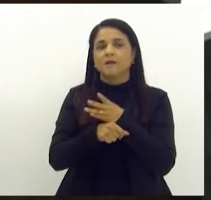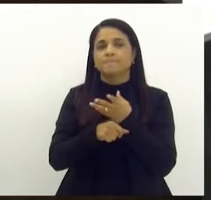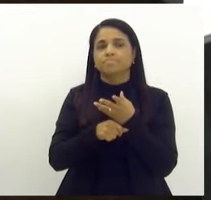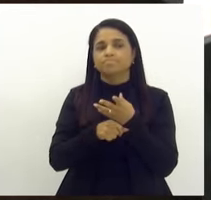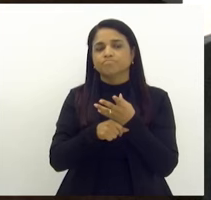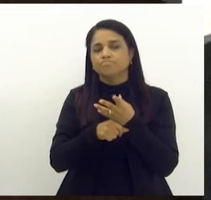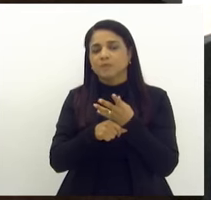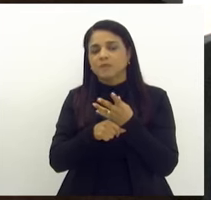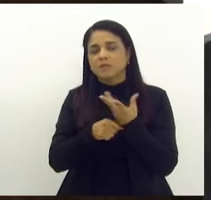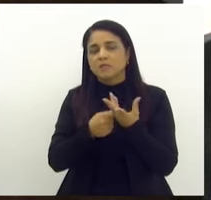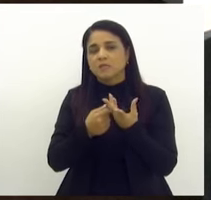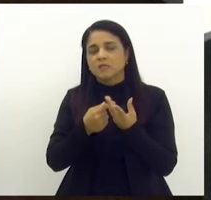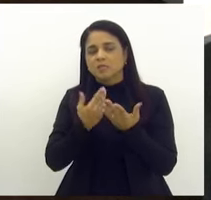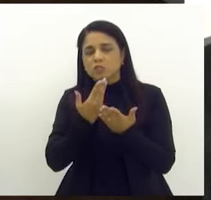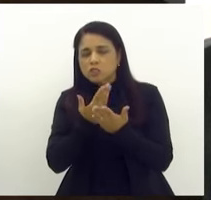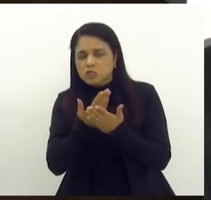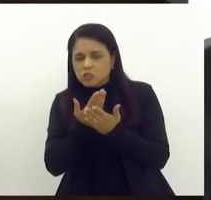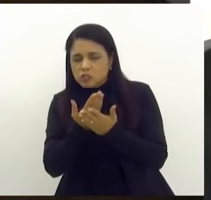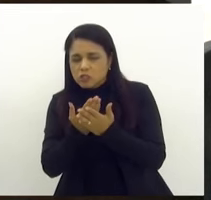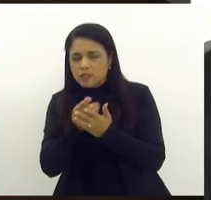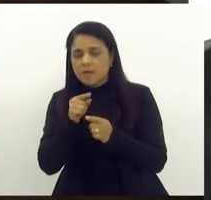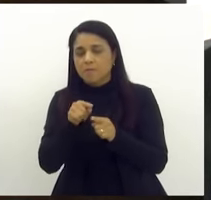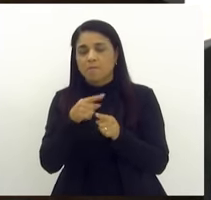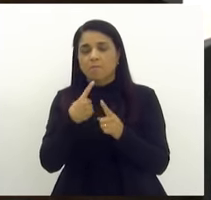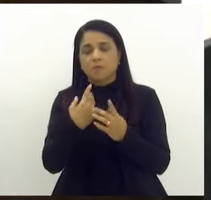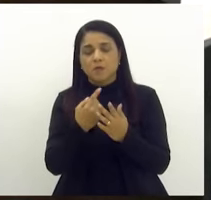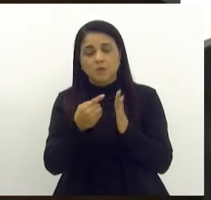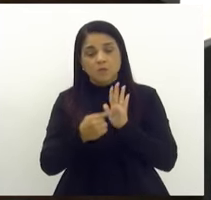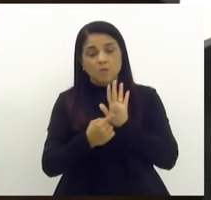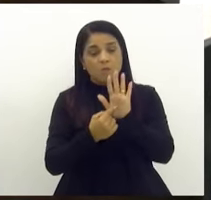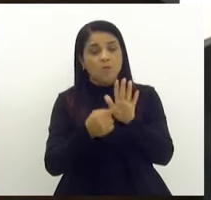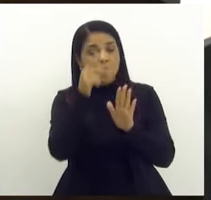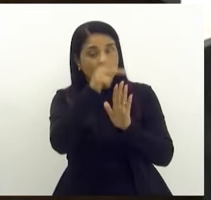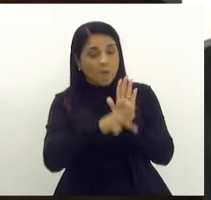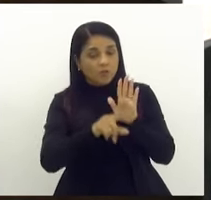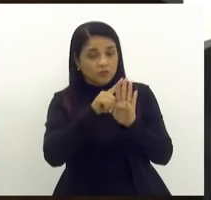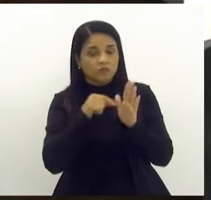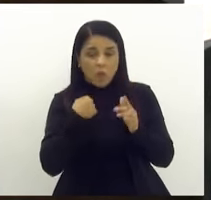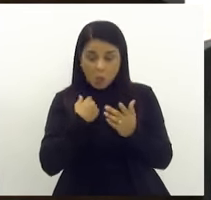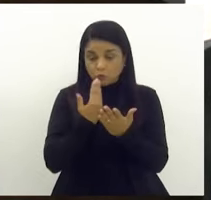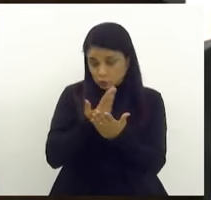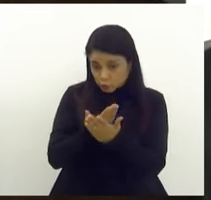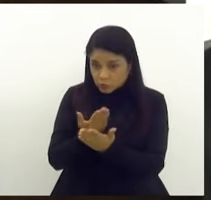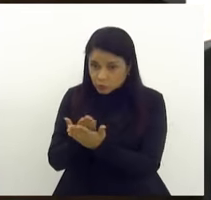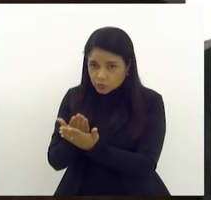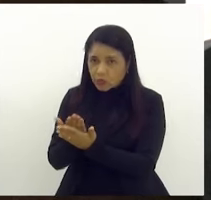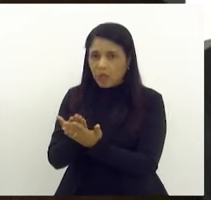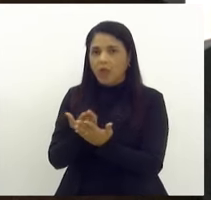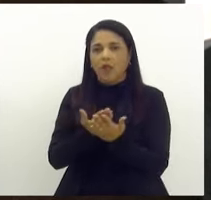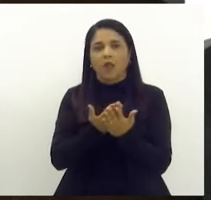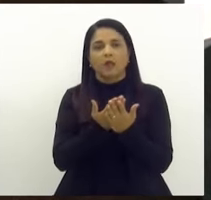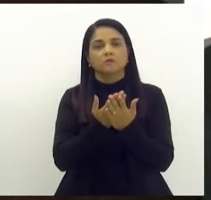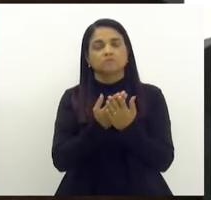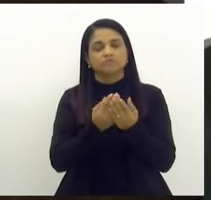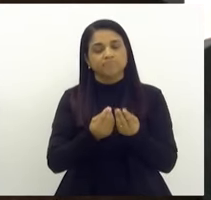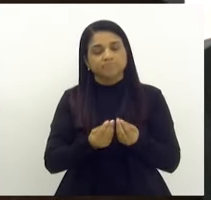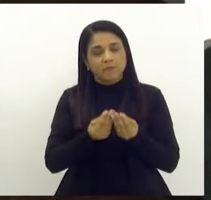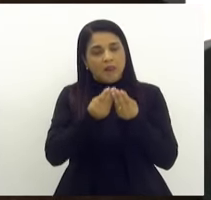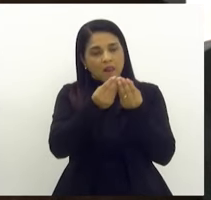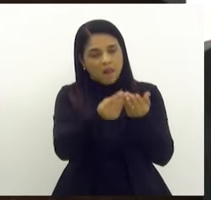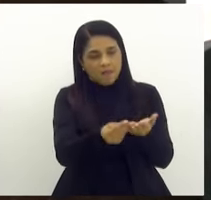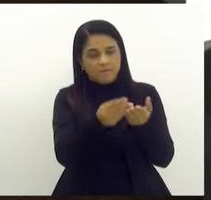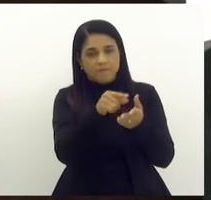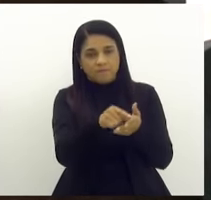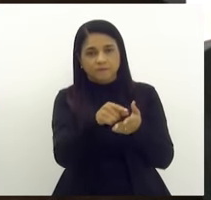que o senhor estudasse isso e apresentasse um um projeto e assim o fiz e foi levado a ele